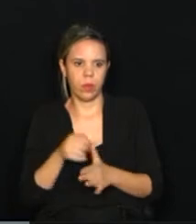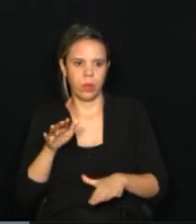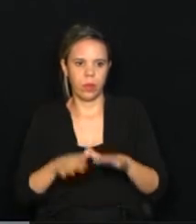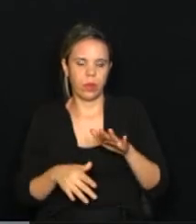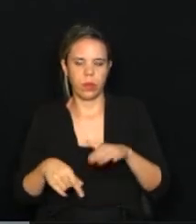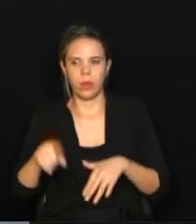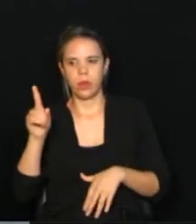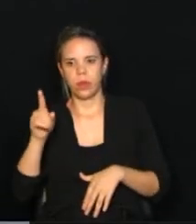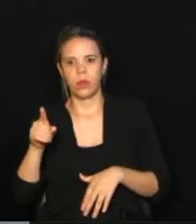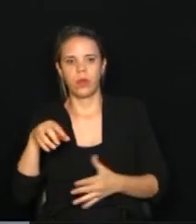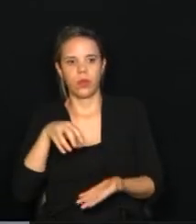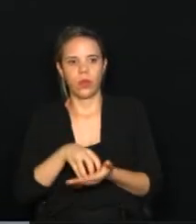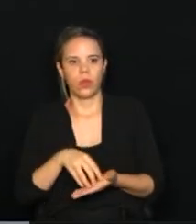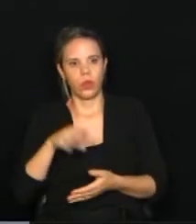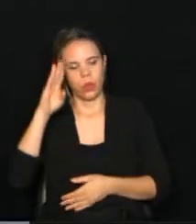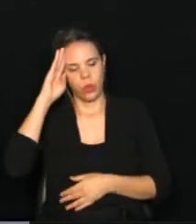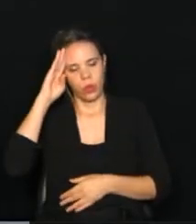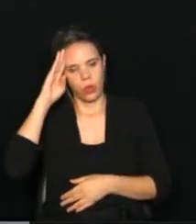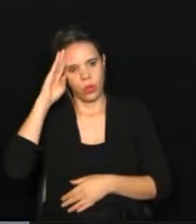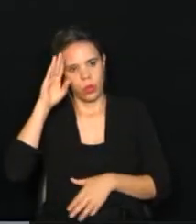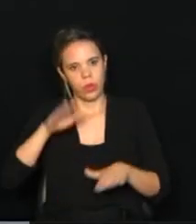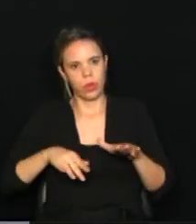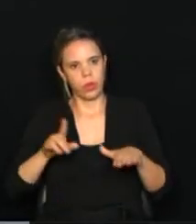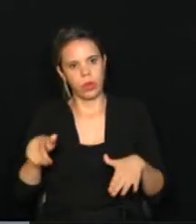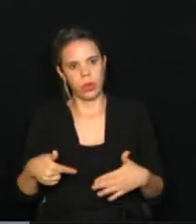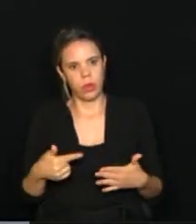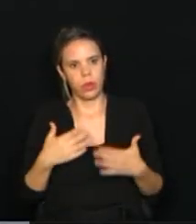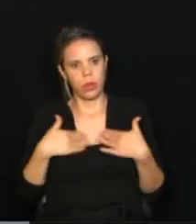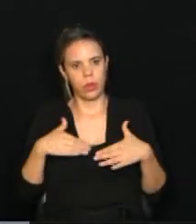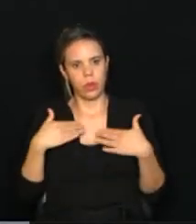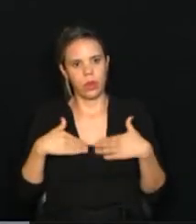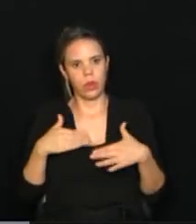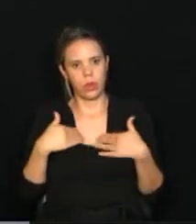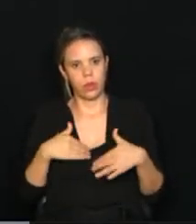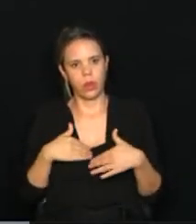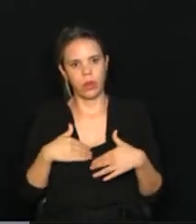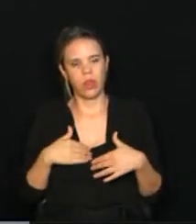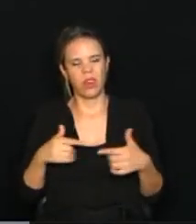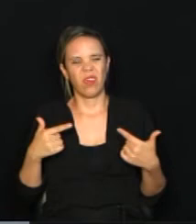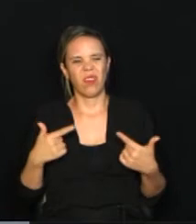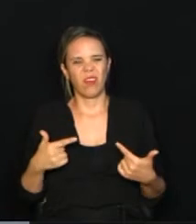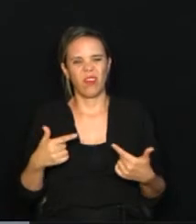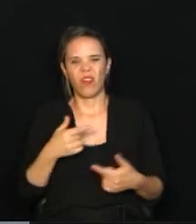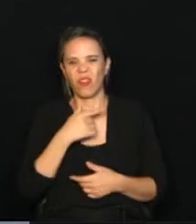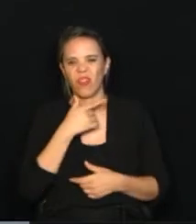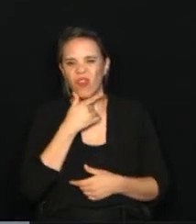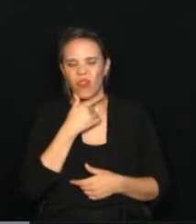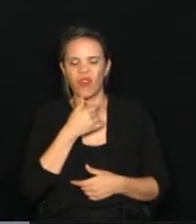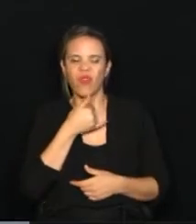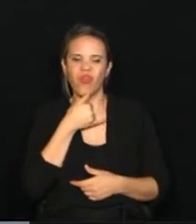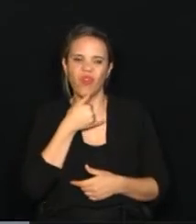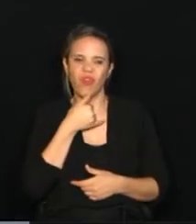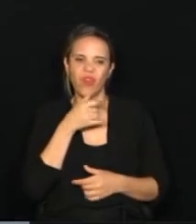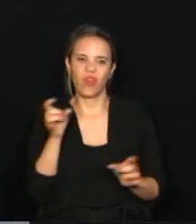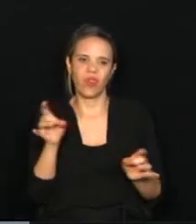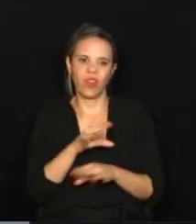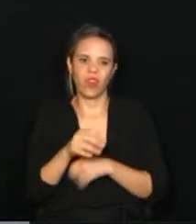no quartel. Mas é super tranquilo e eu estou bem chateada, porque ano que vem a gente termina os 8 anos e